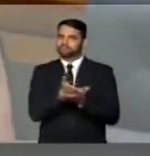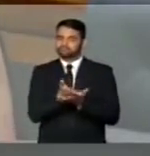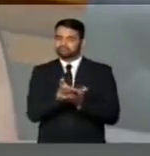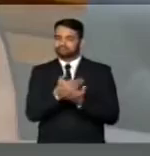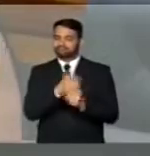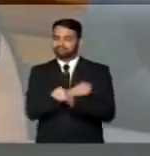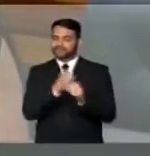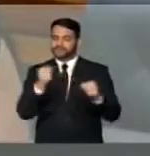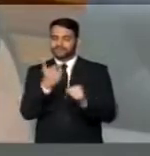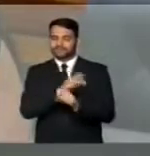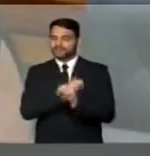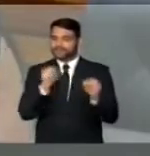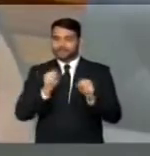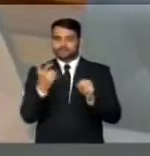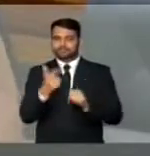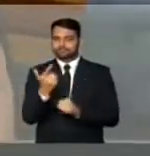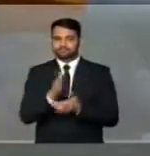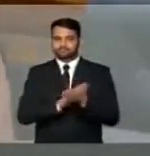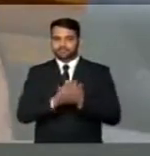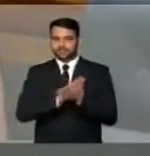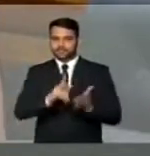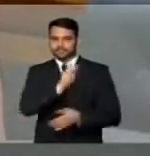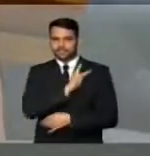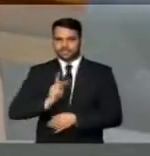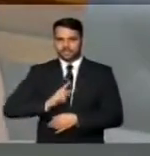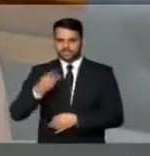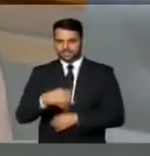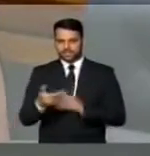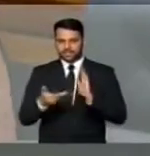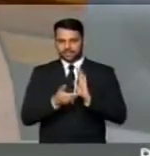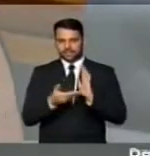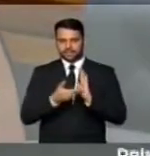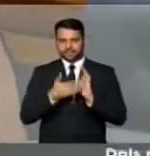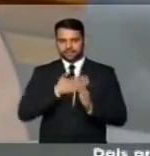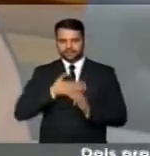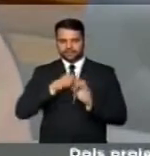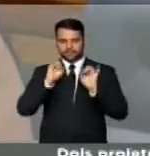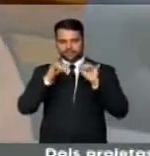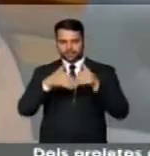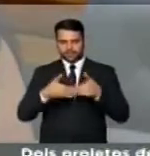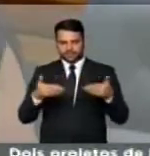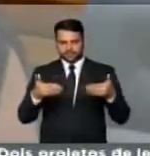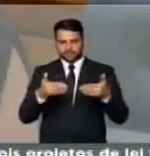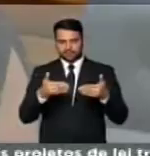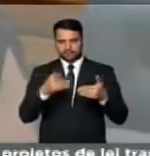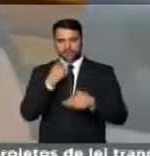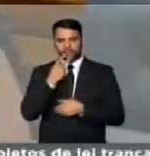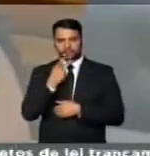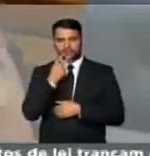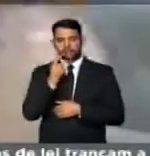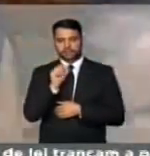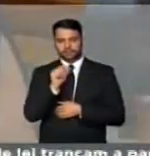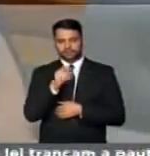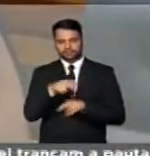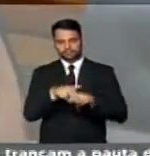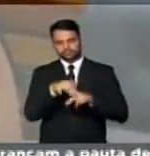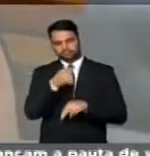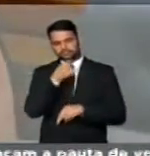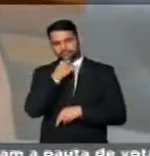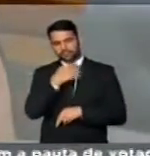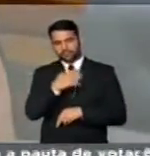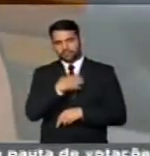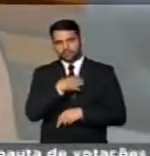e não tem mais condições de presidir essa casa. Quero, para finalizar, dizer que lamento